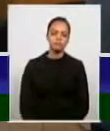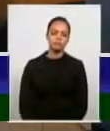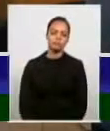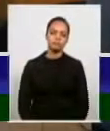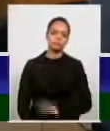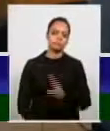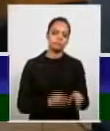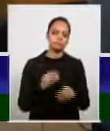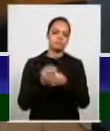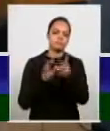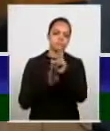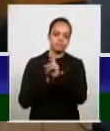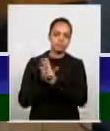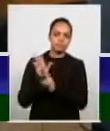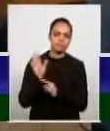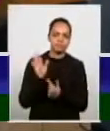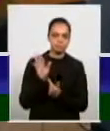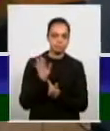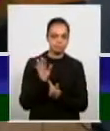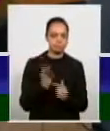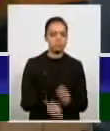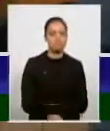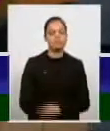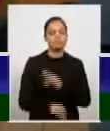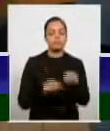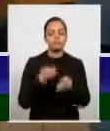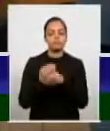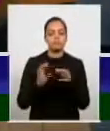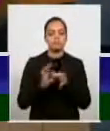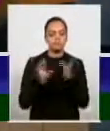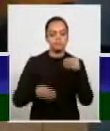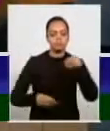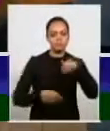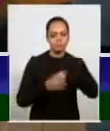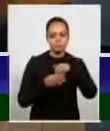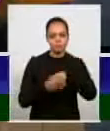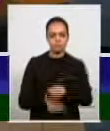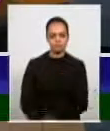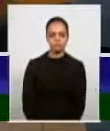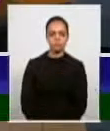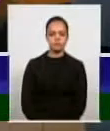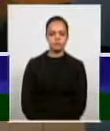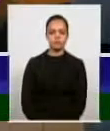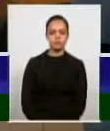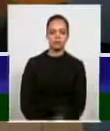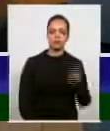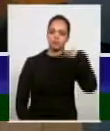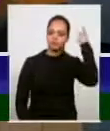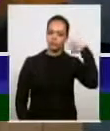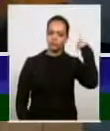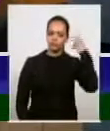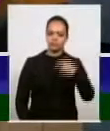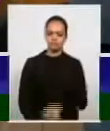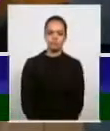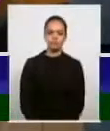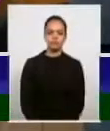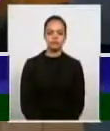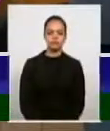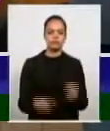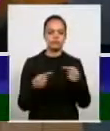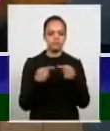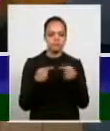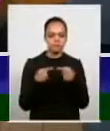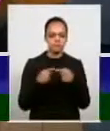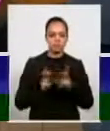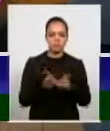É uma emenda redacional. A emenda está em votação. Os vereadores que